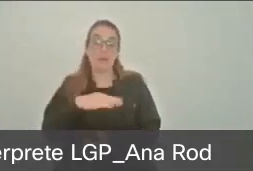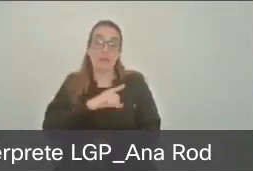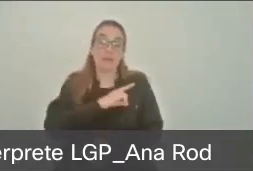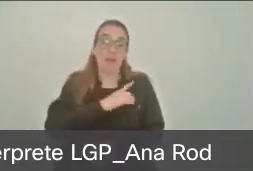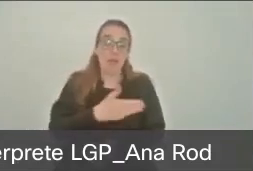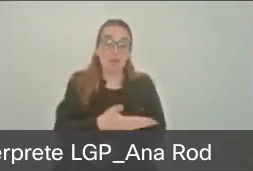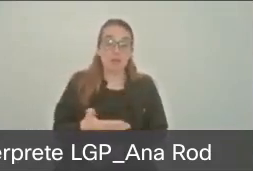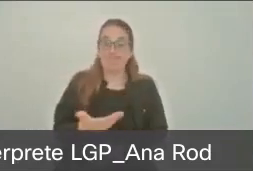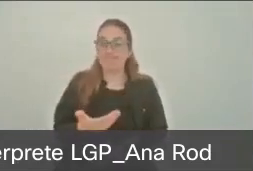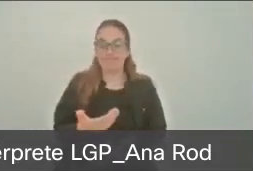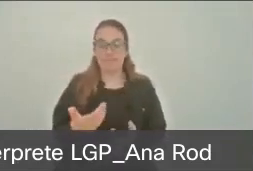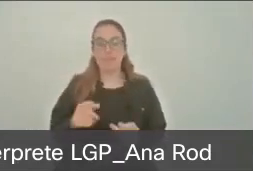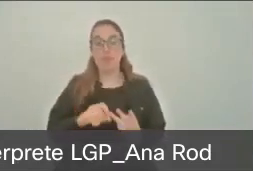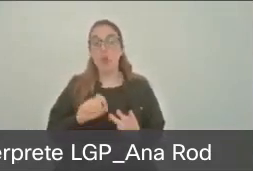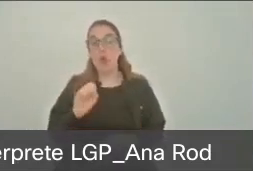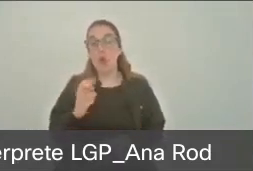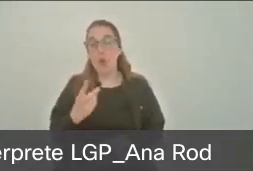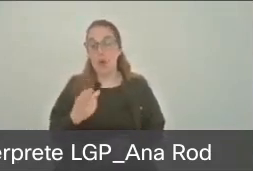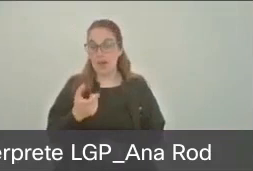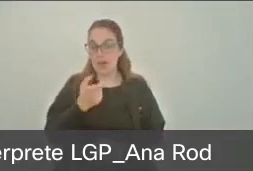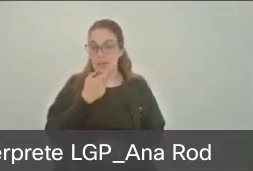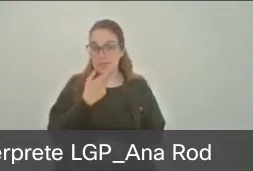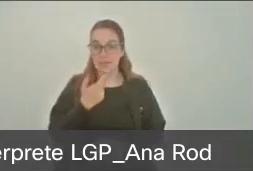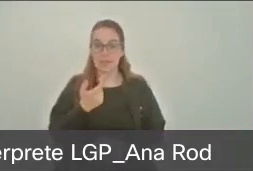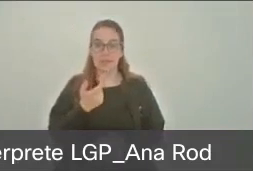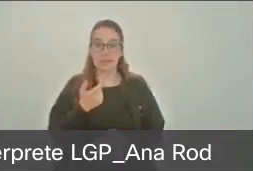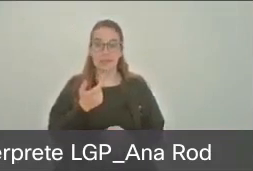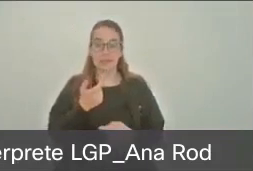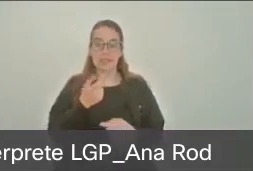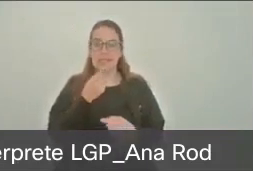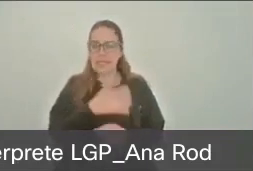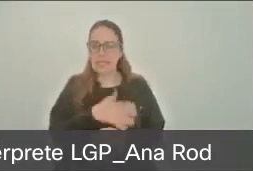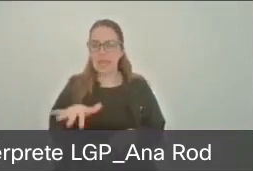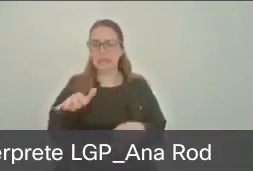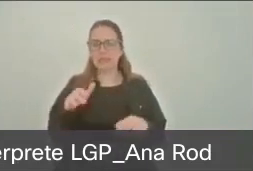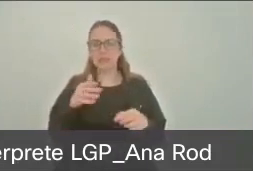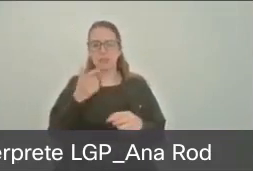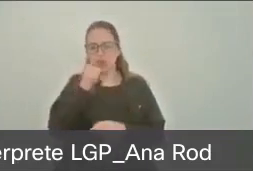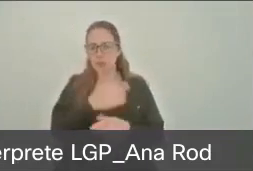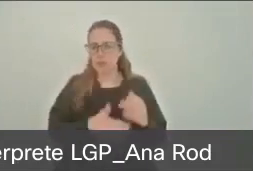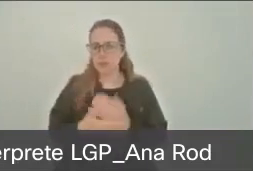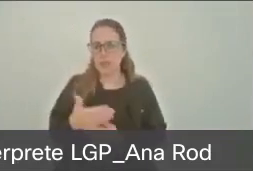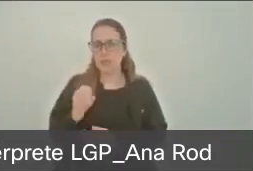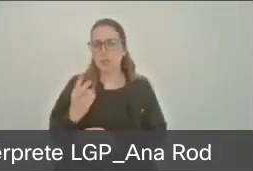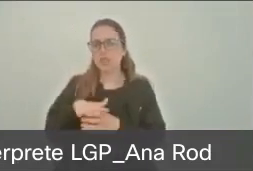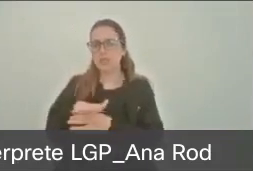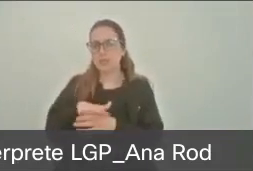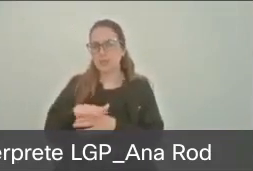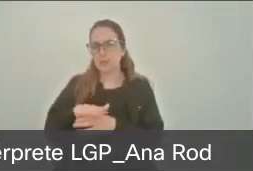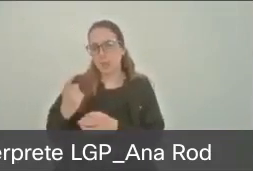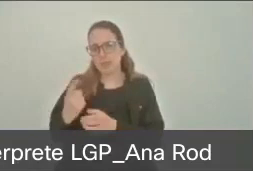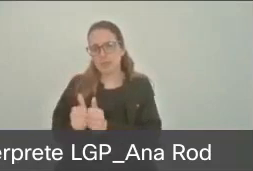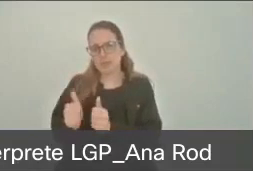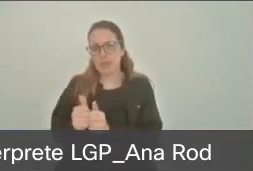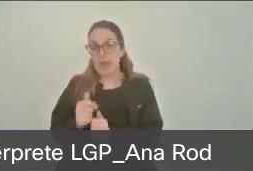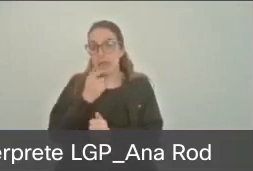de outras parturientes, e no caso de contexto de internamento de crianças, de pessoas com deficiência ou em situação de dependência, quando estas